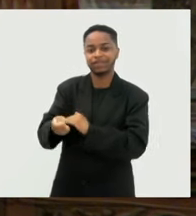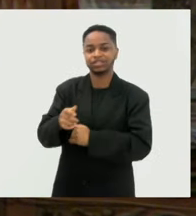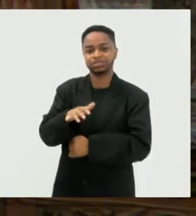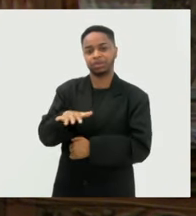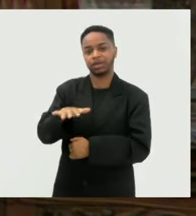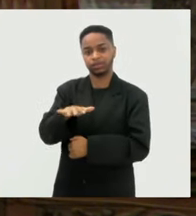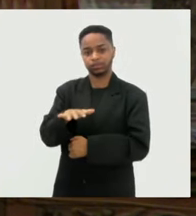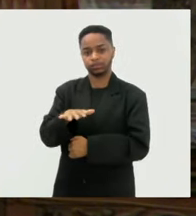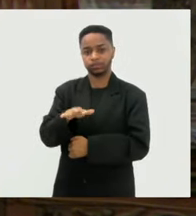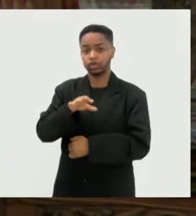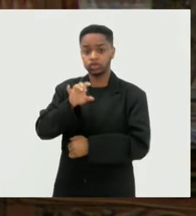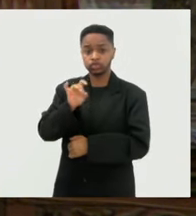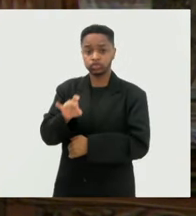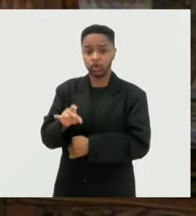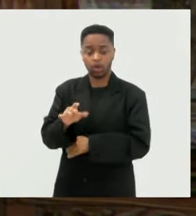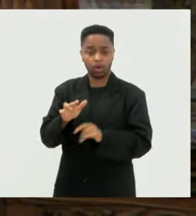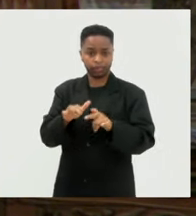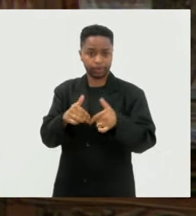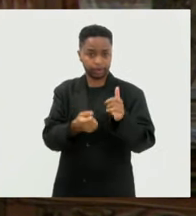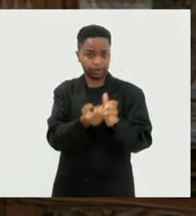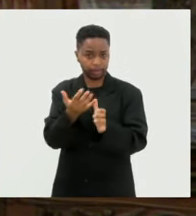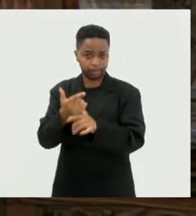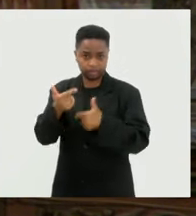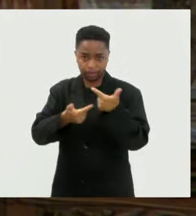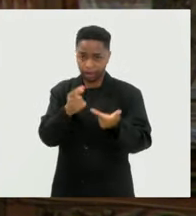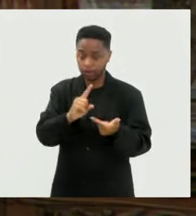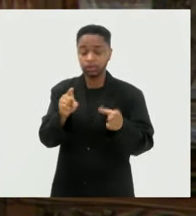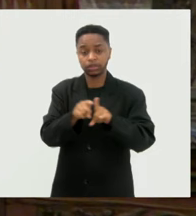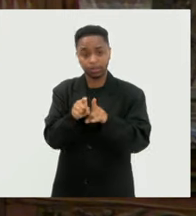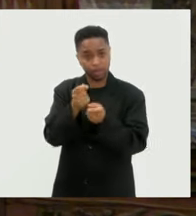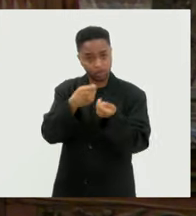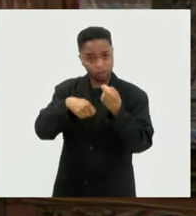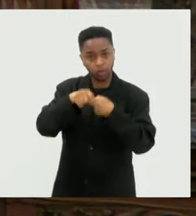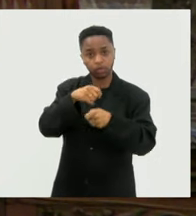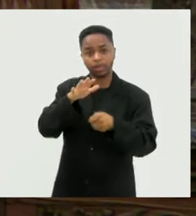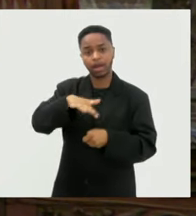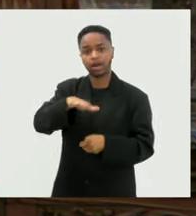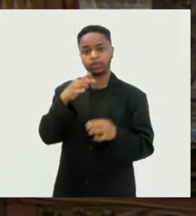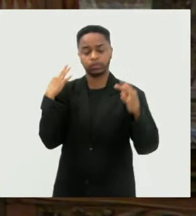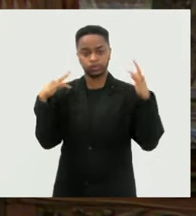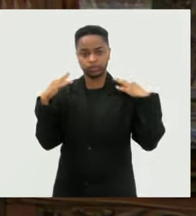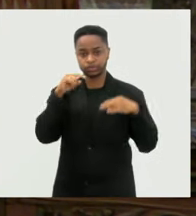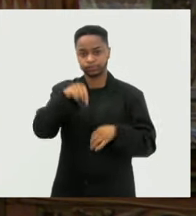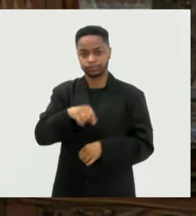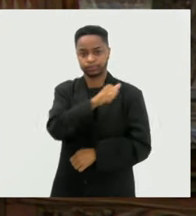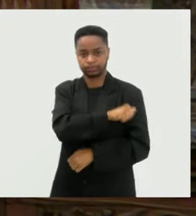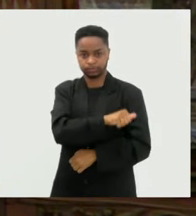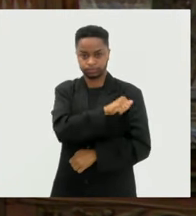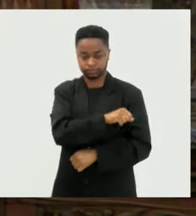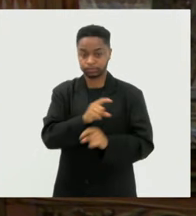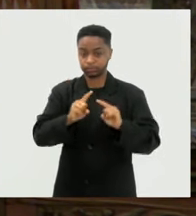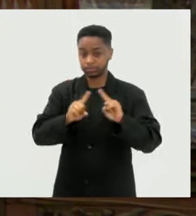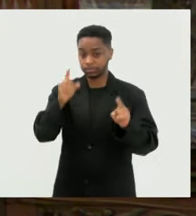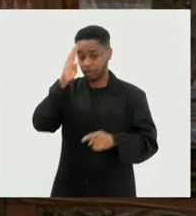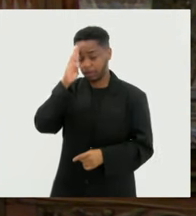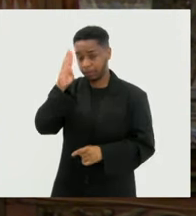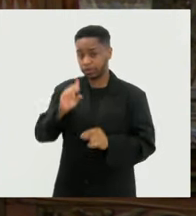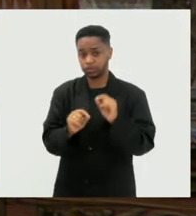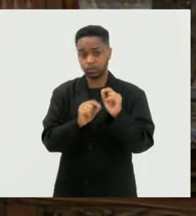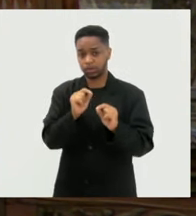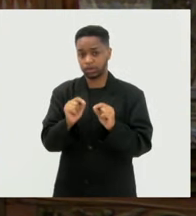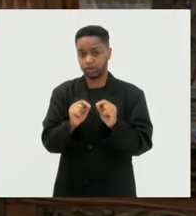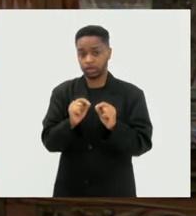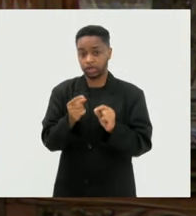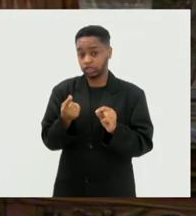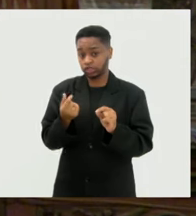só na geração de renda, mas da economia no setor turístico da cidade, mas que essa geração de